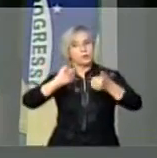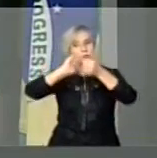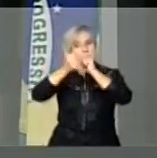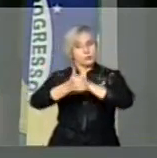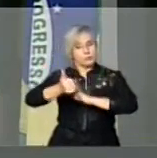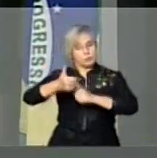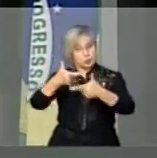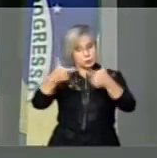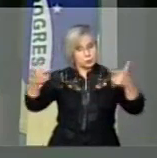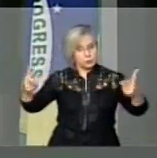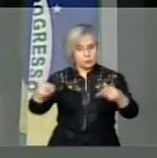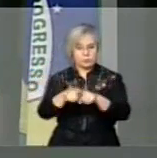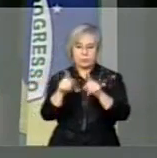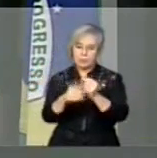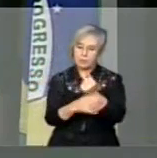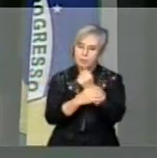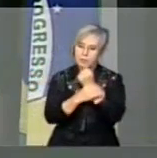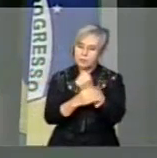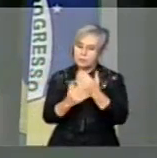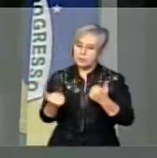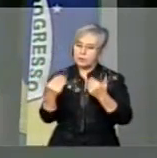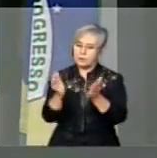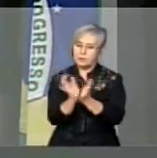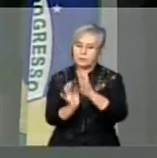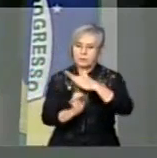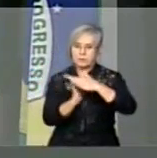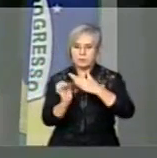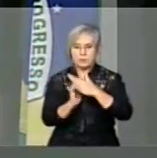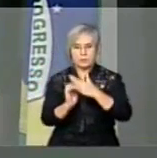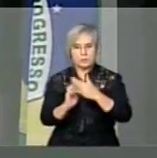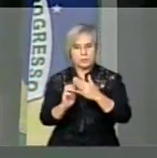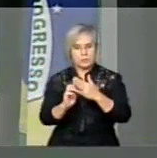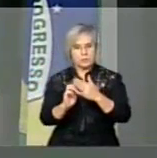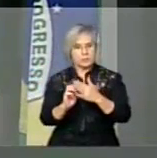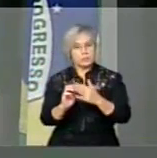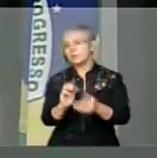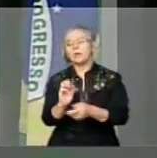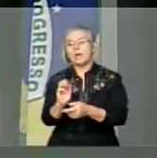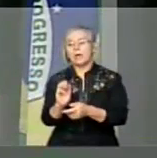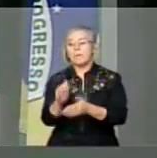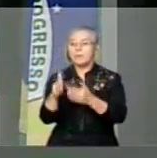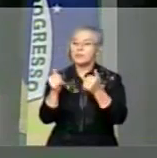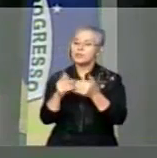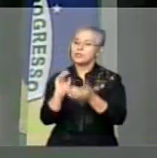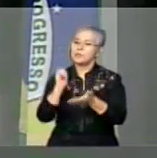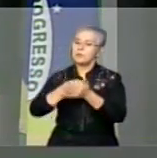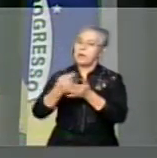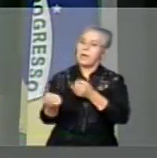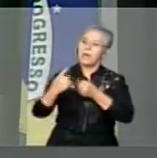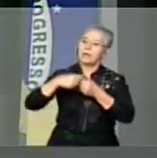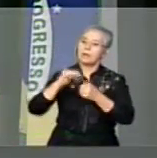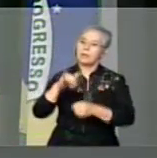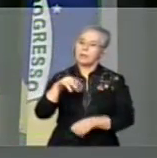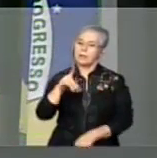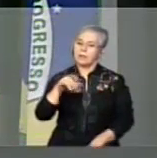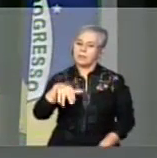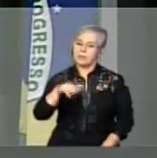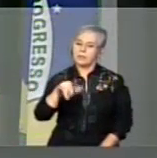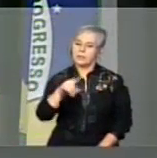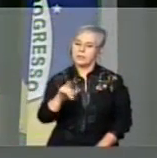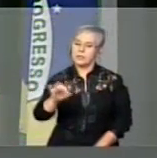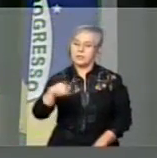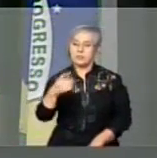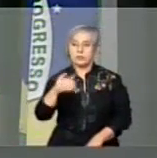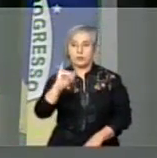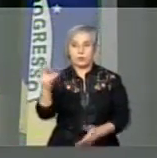esportivos e assegurando-se às entidades organizadoras o direito de pleitear a indenização pelos danos sofridos. Na